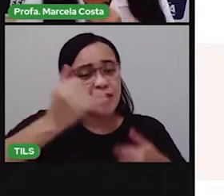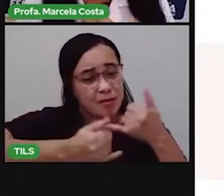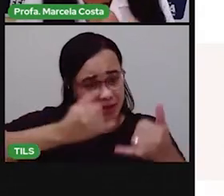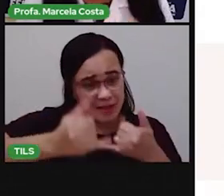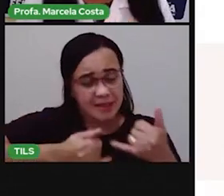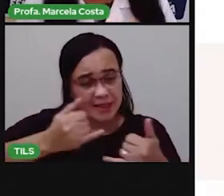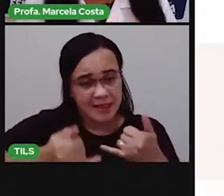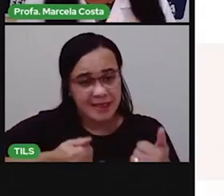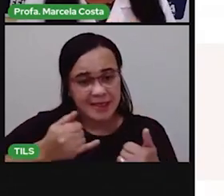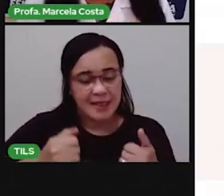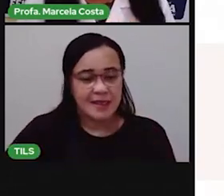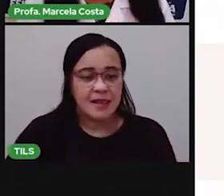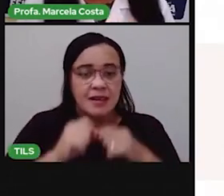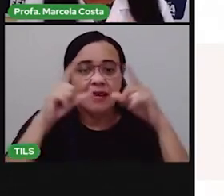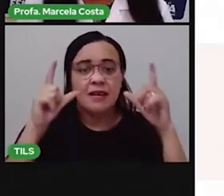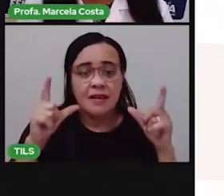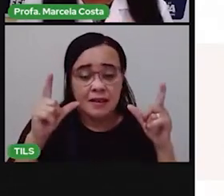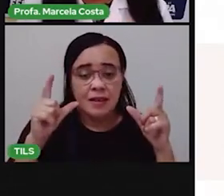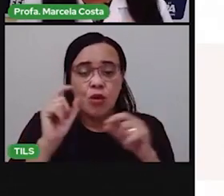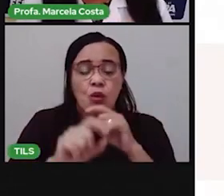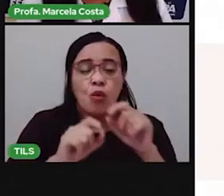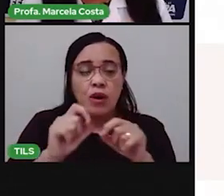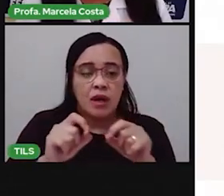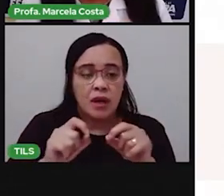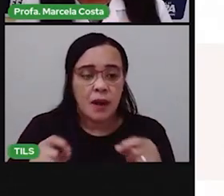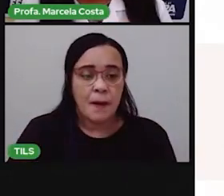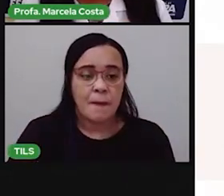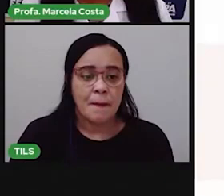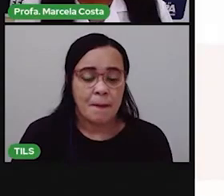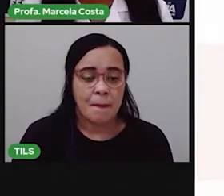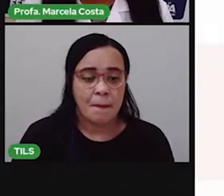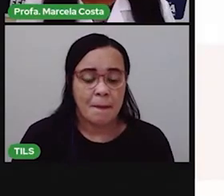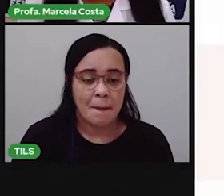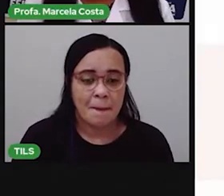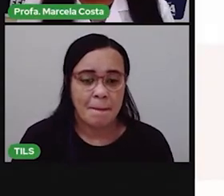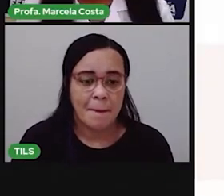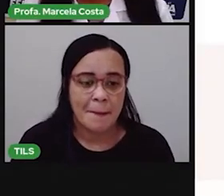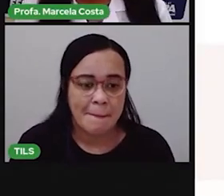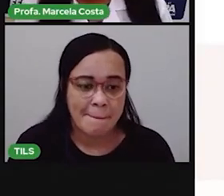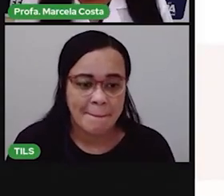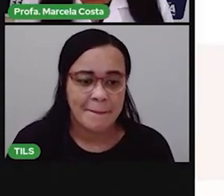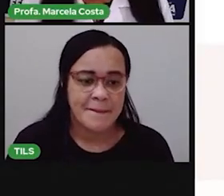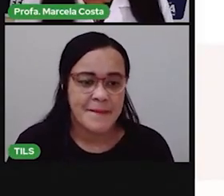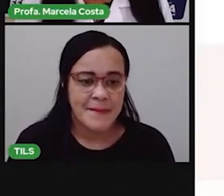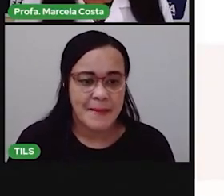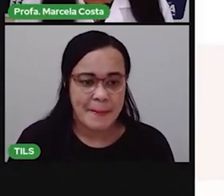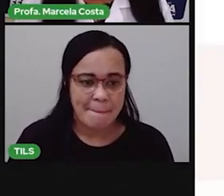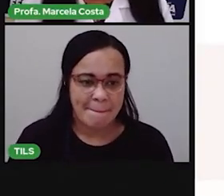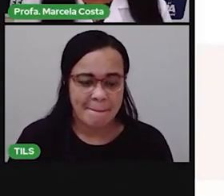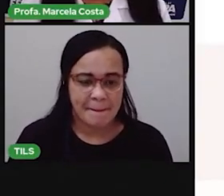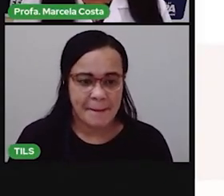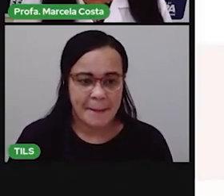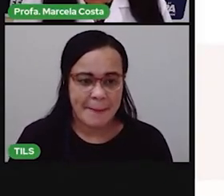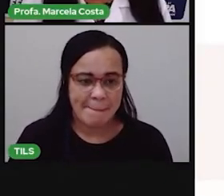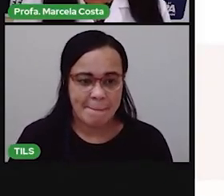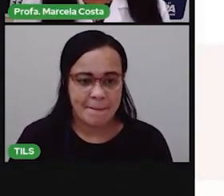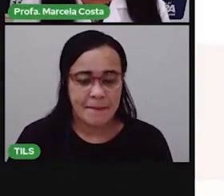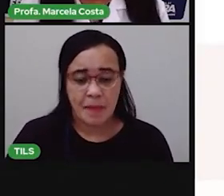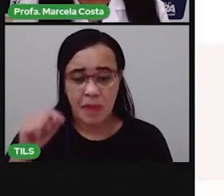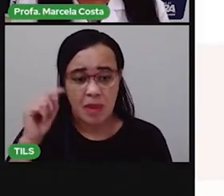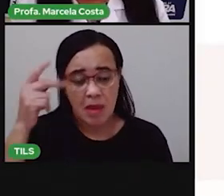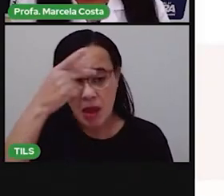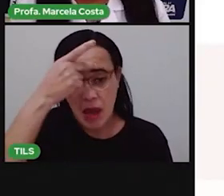E fica acordado nessa parlenda, está comunicando aí um acordo, em que o aprendiz